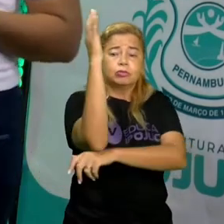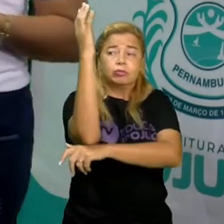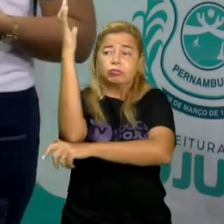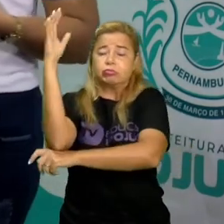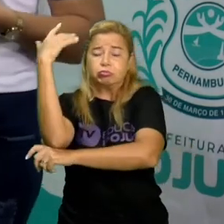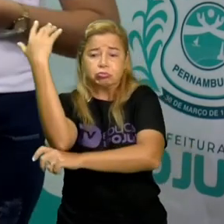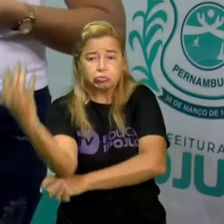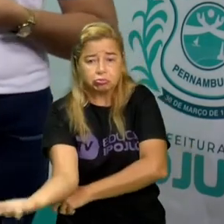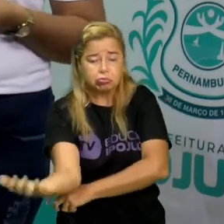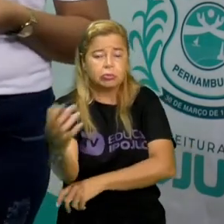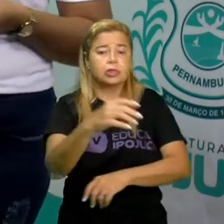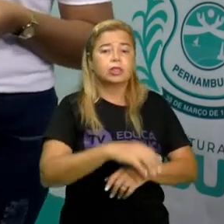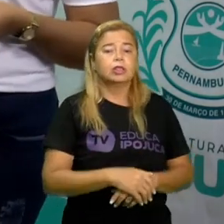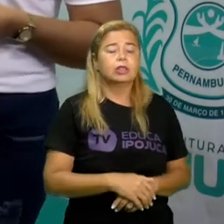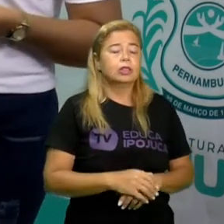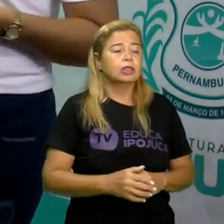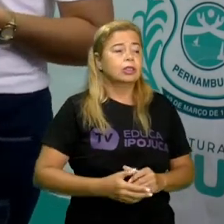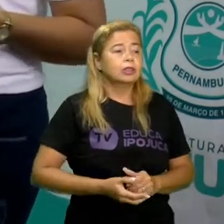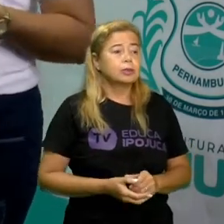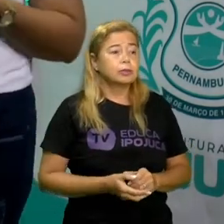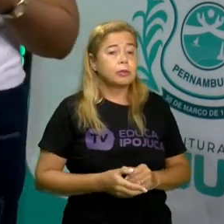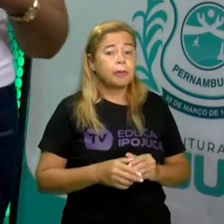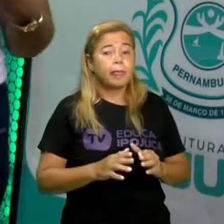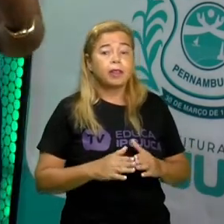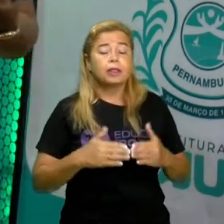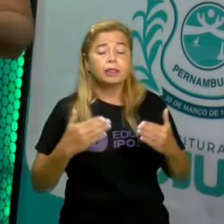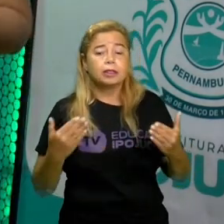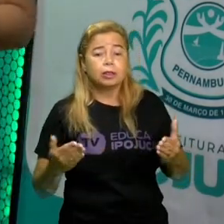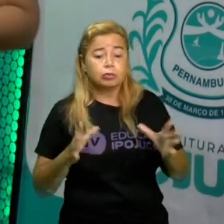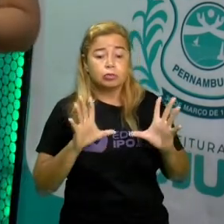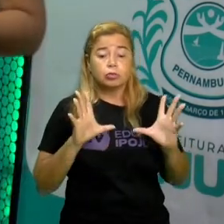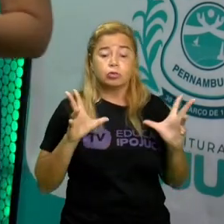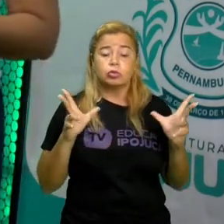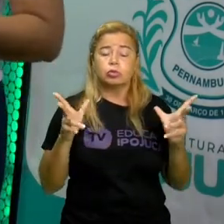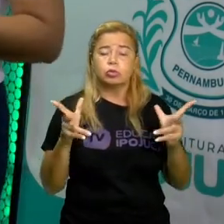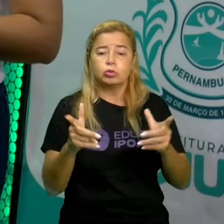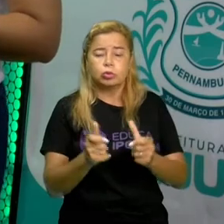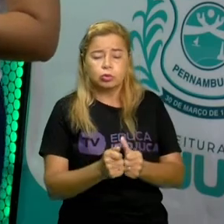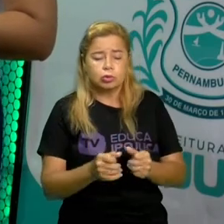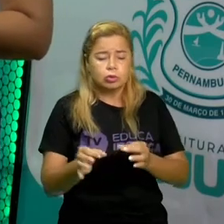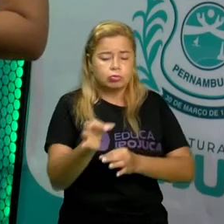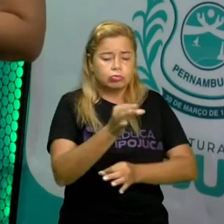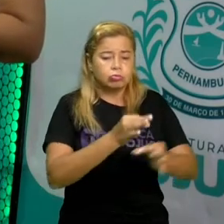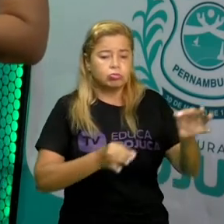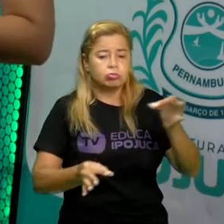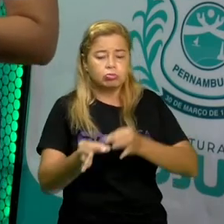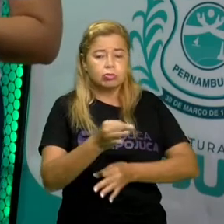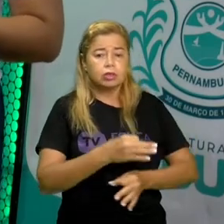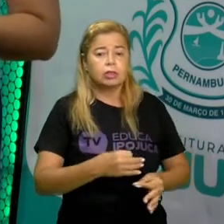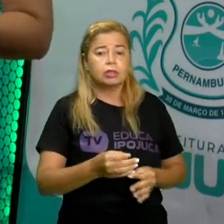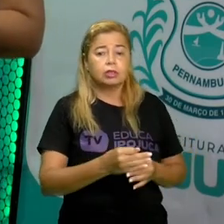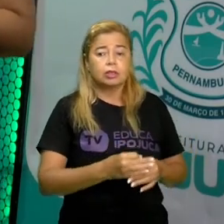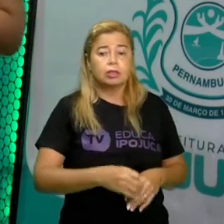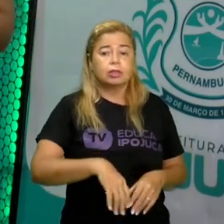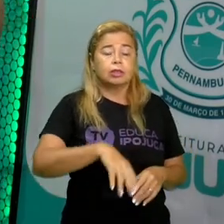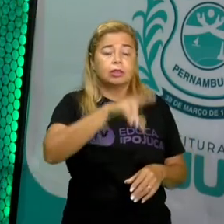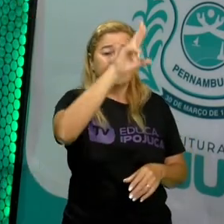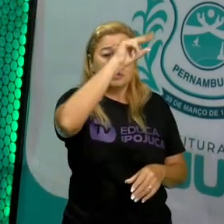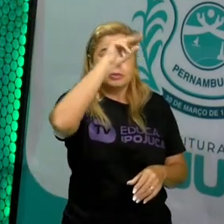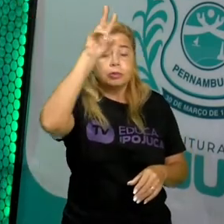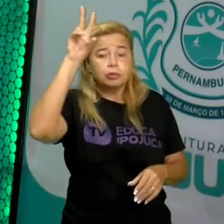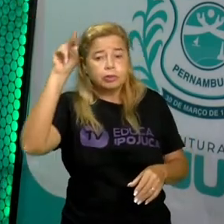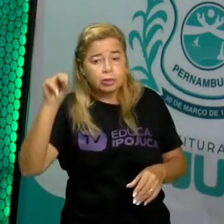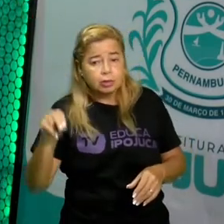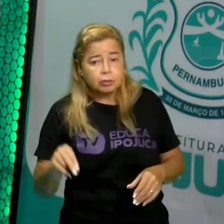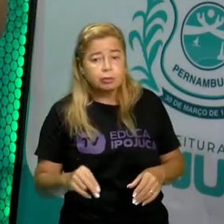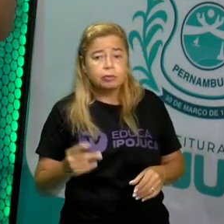mesmo mudanças climáticas. Então, toda essa organização municipal, ela também é baseada nas